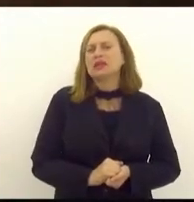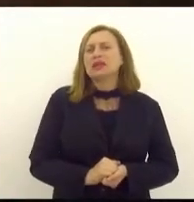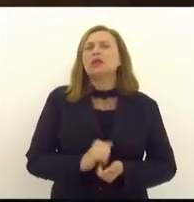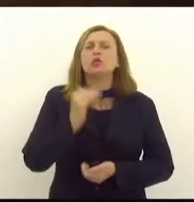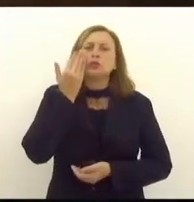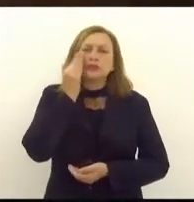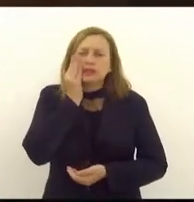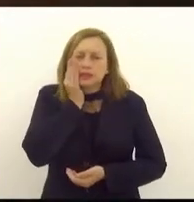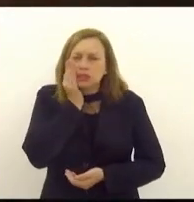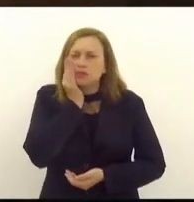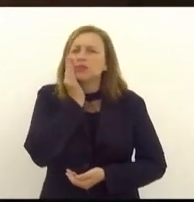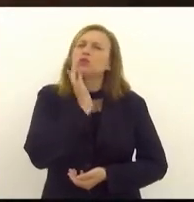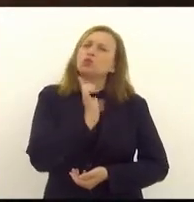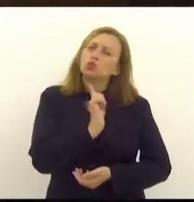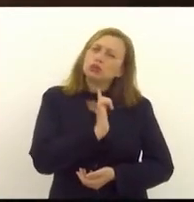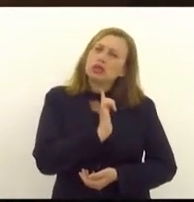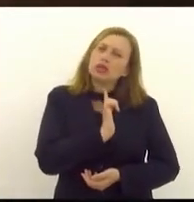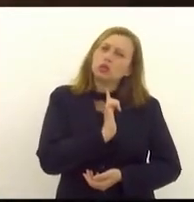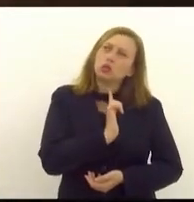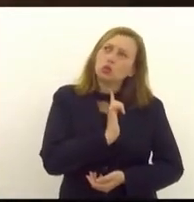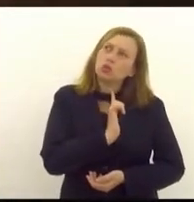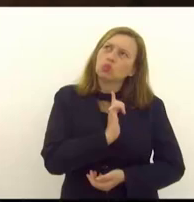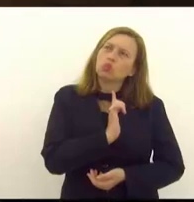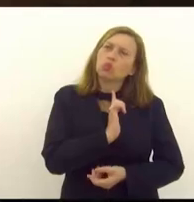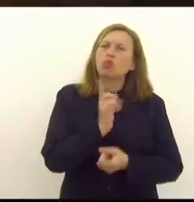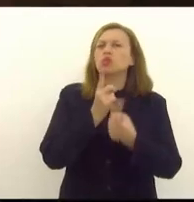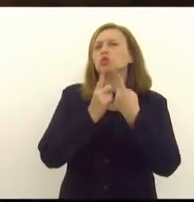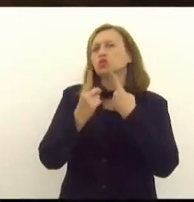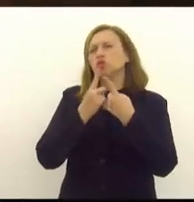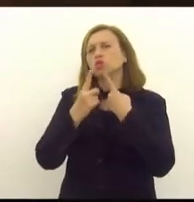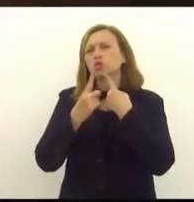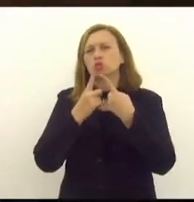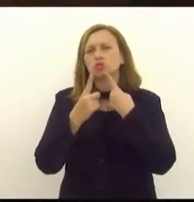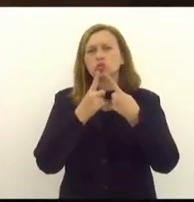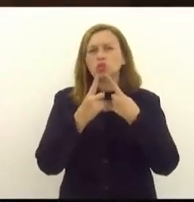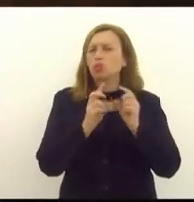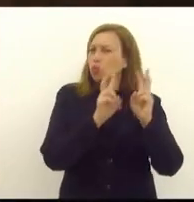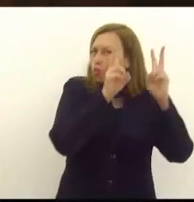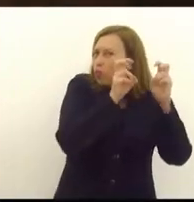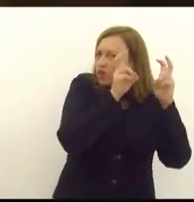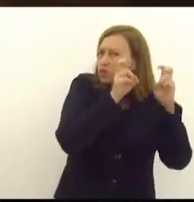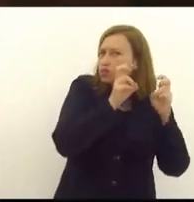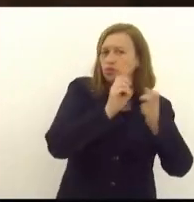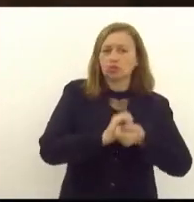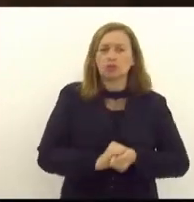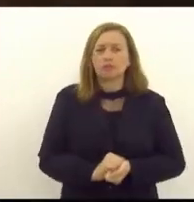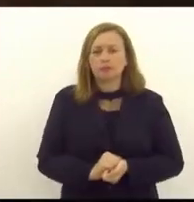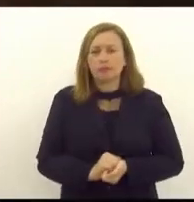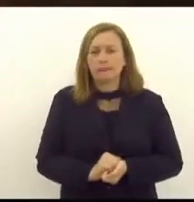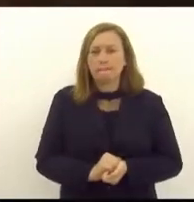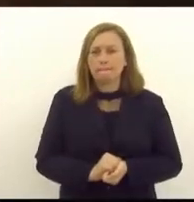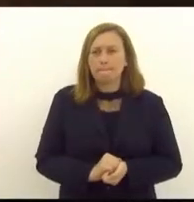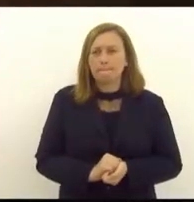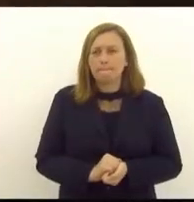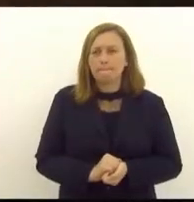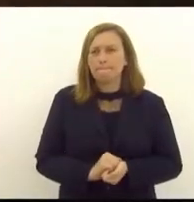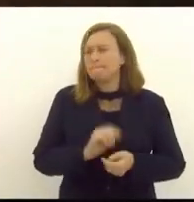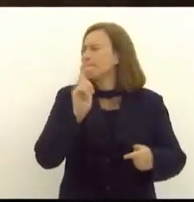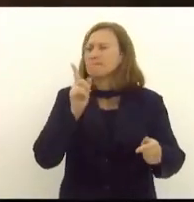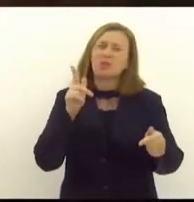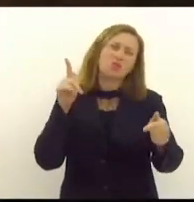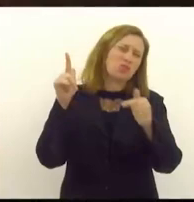entendimento quem pode se discute uma matéria não se deve